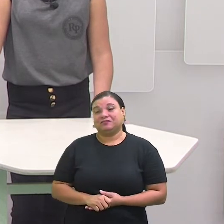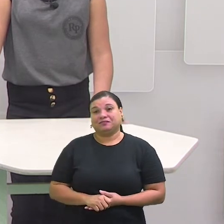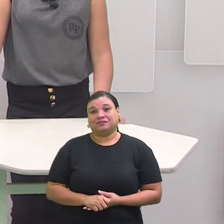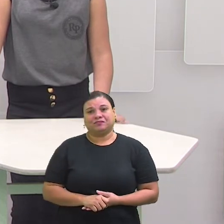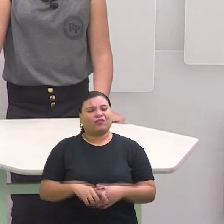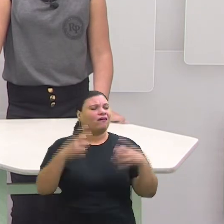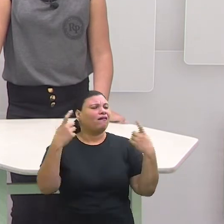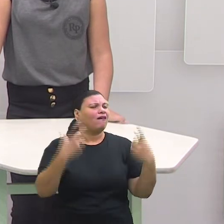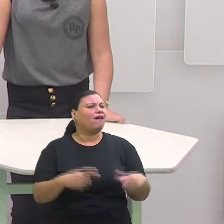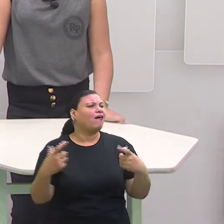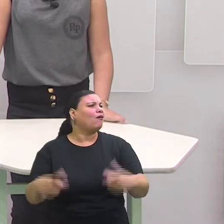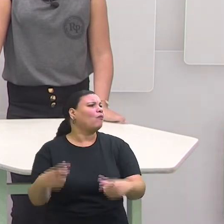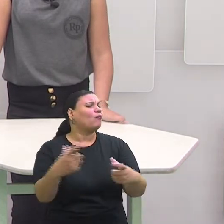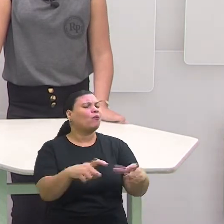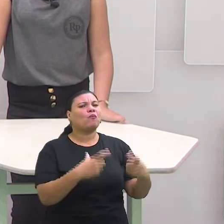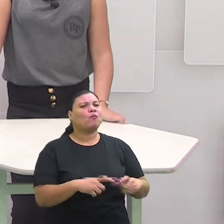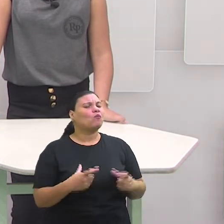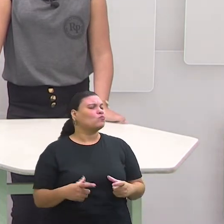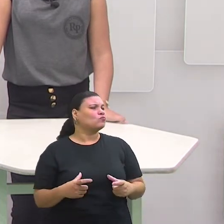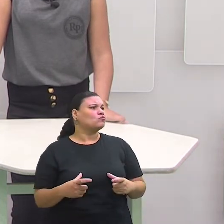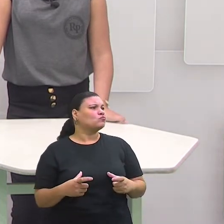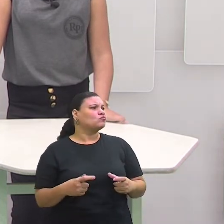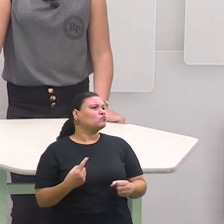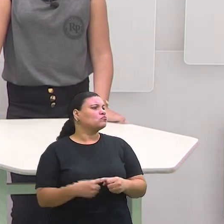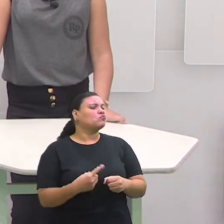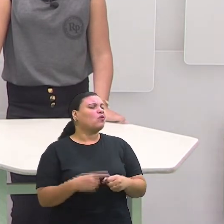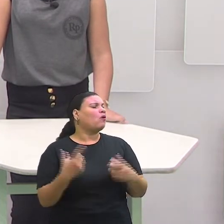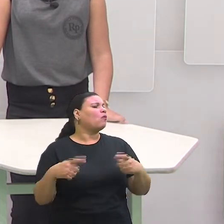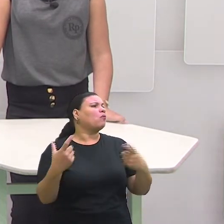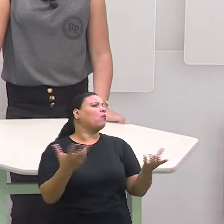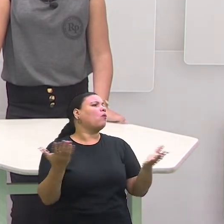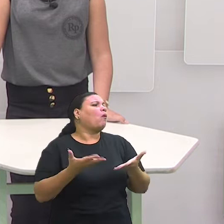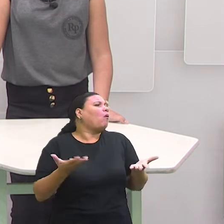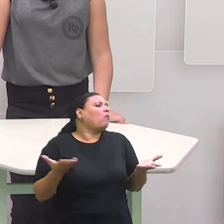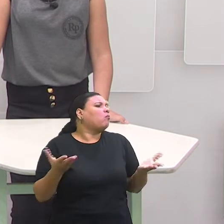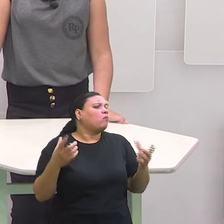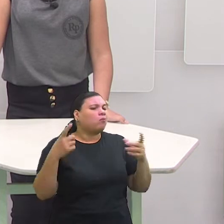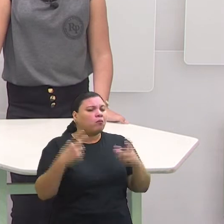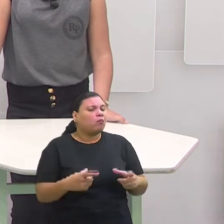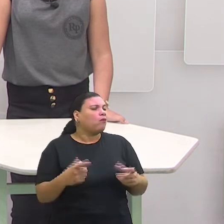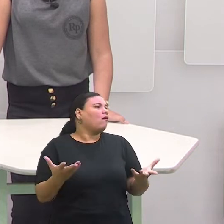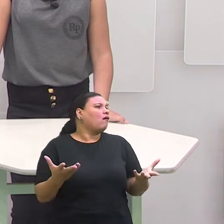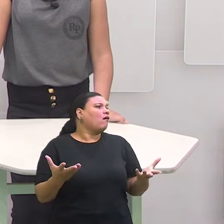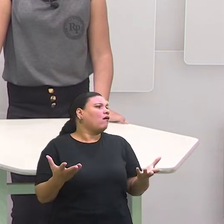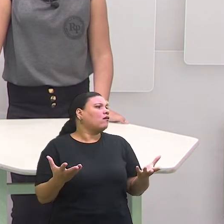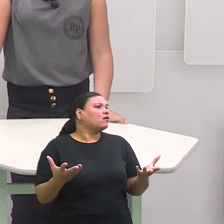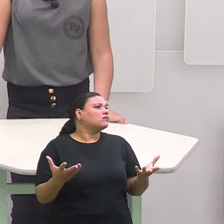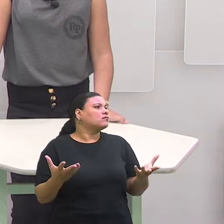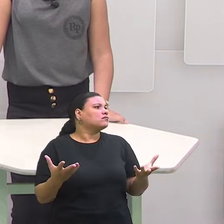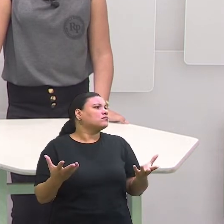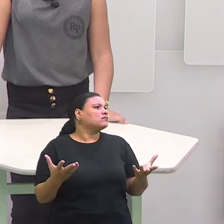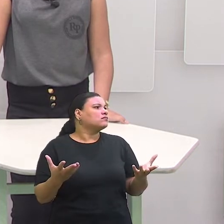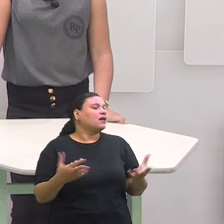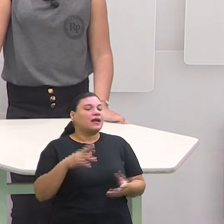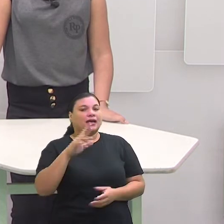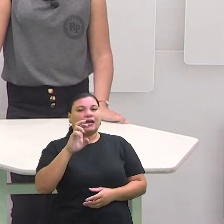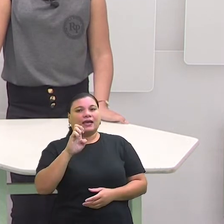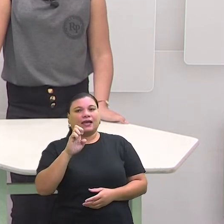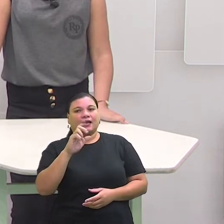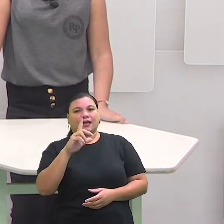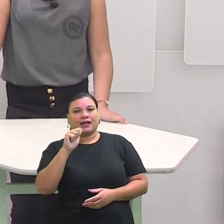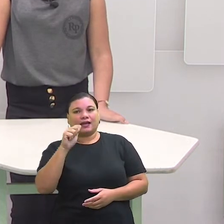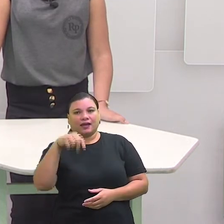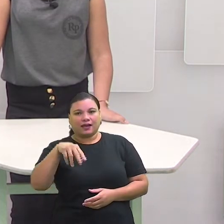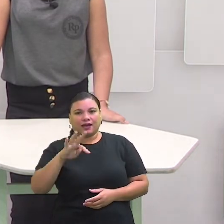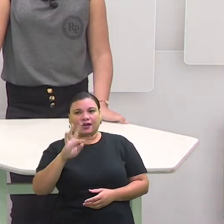você, sua escola, o se nome localiza? Do, o nome do bairro é Recanto dos Sonhos.